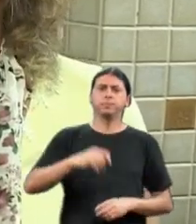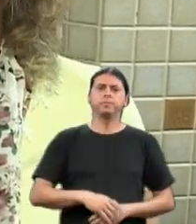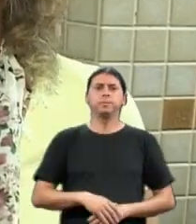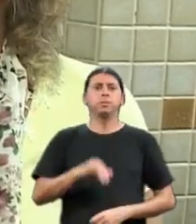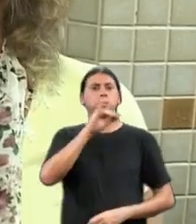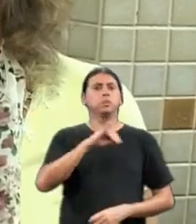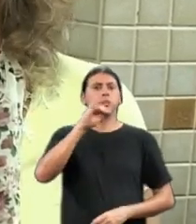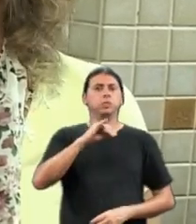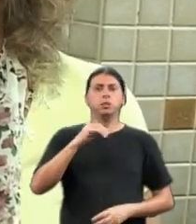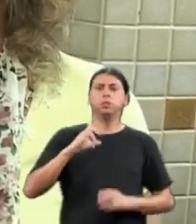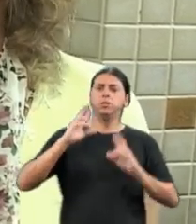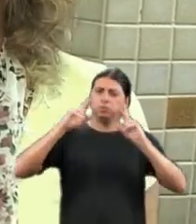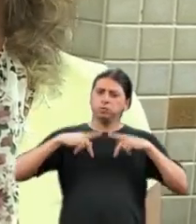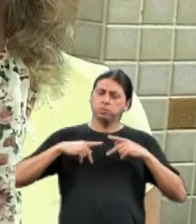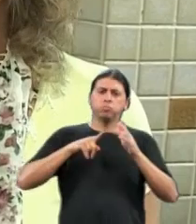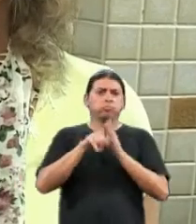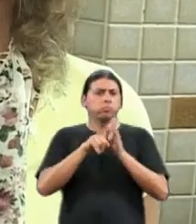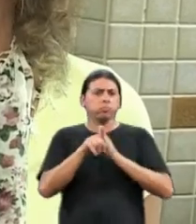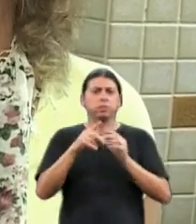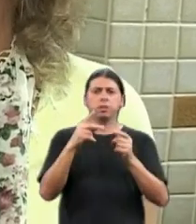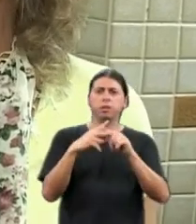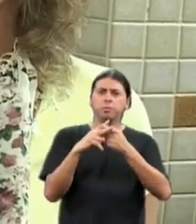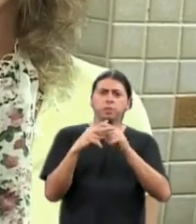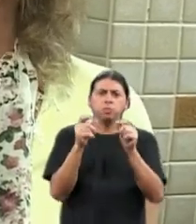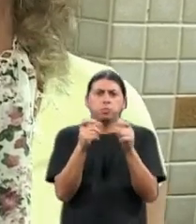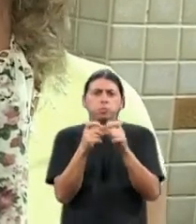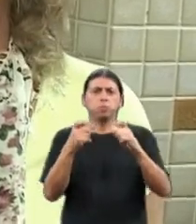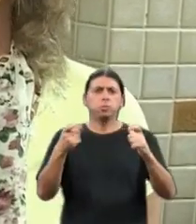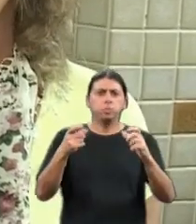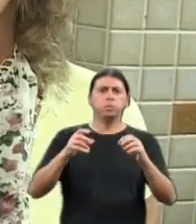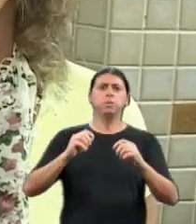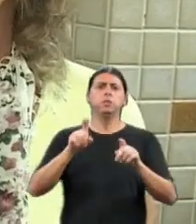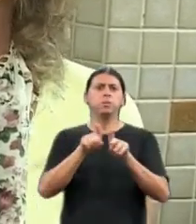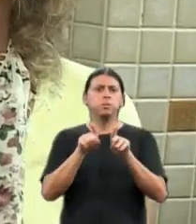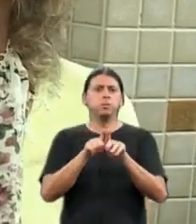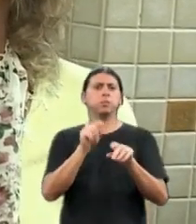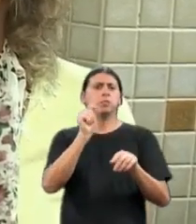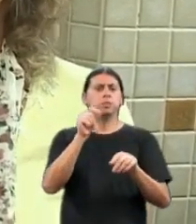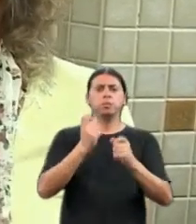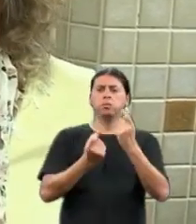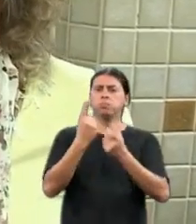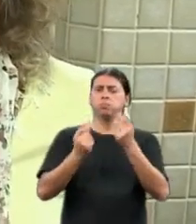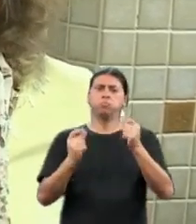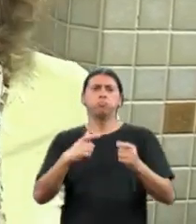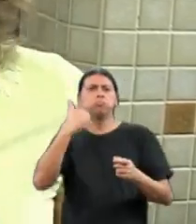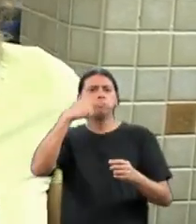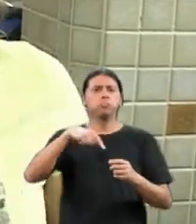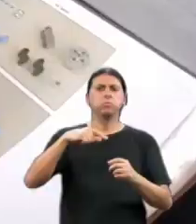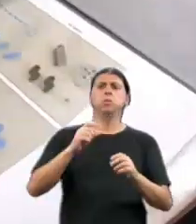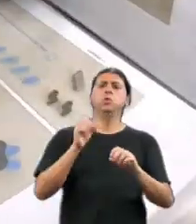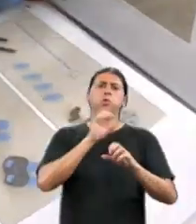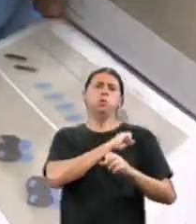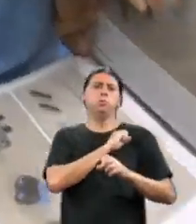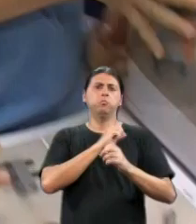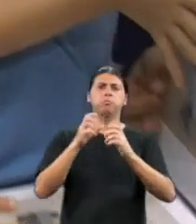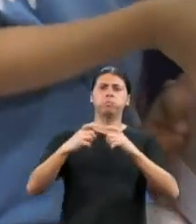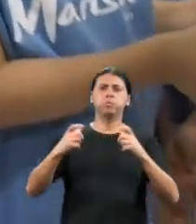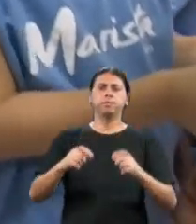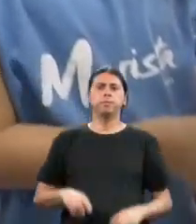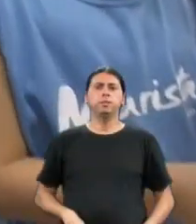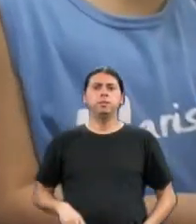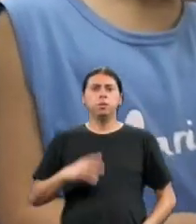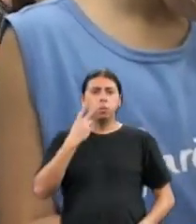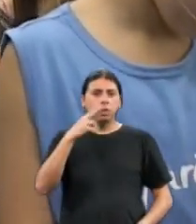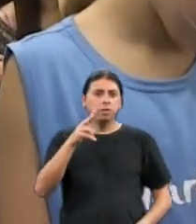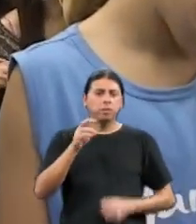importante era eles analisando as peças, o tamanho das peças, o que era menor, o que era maior, eles conseguiam quantidade. A gente olhava